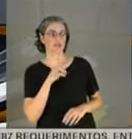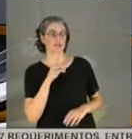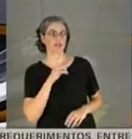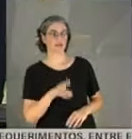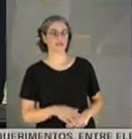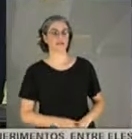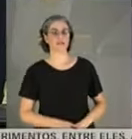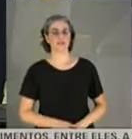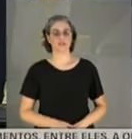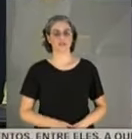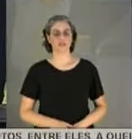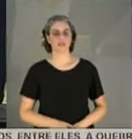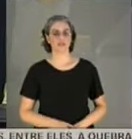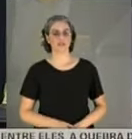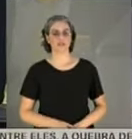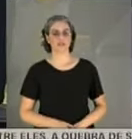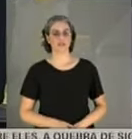essa pergunta?